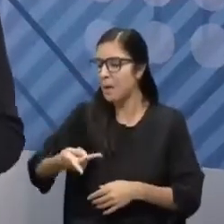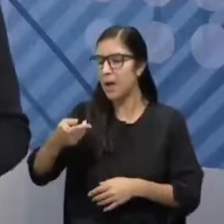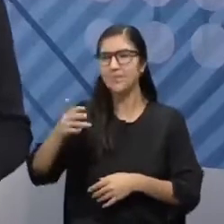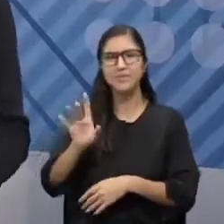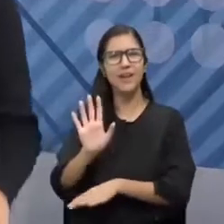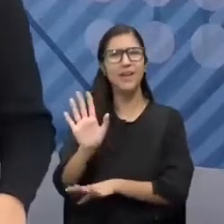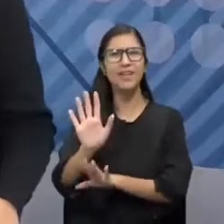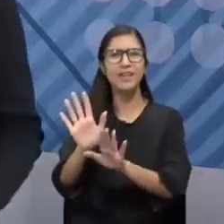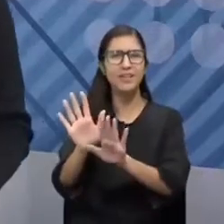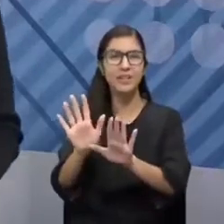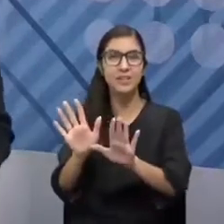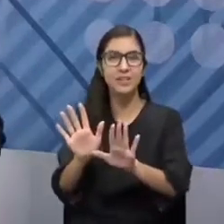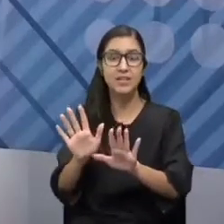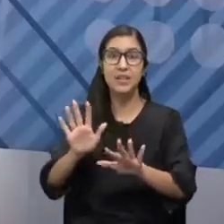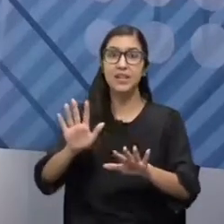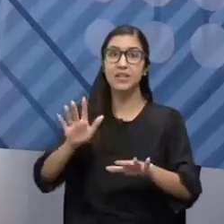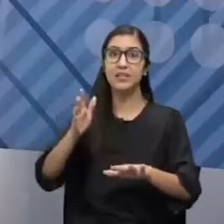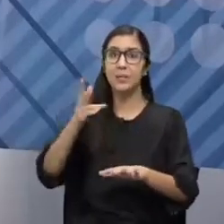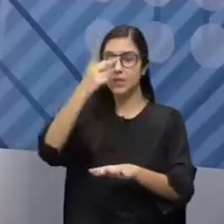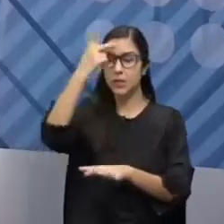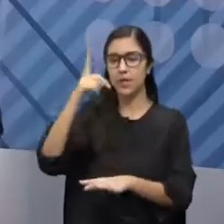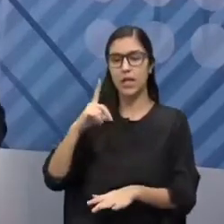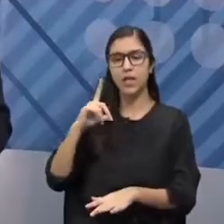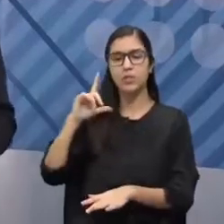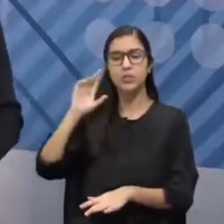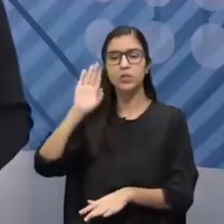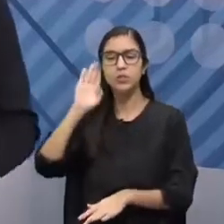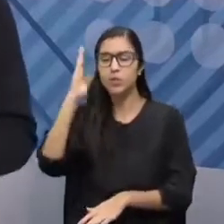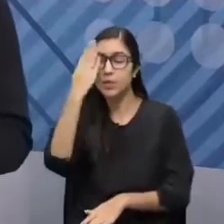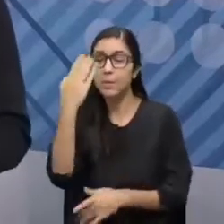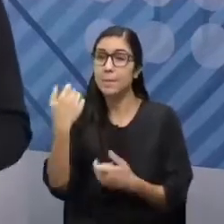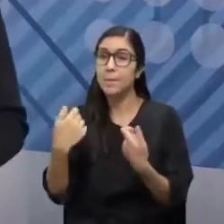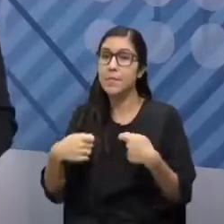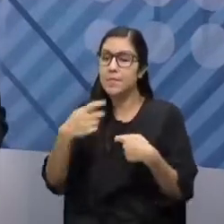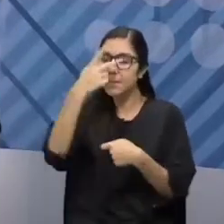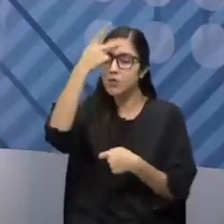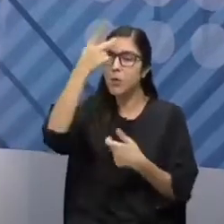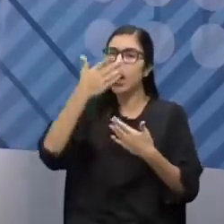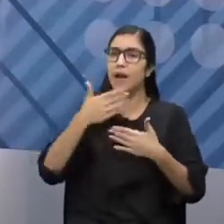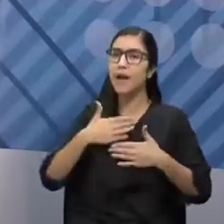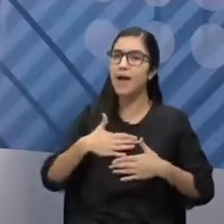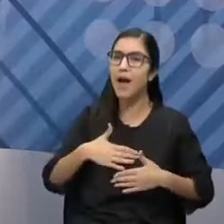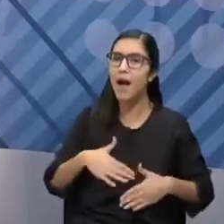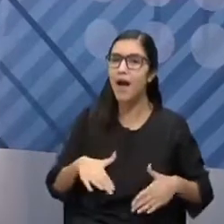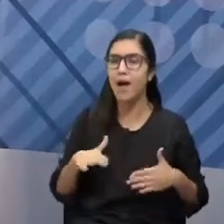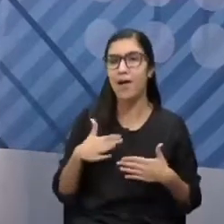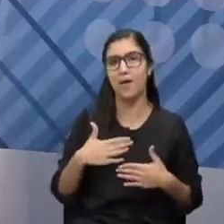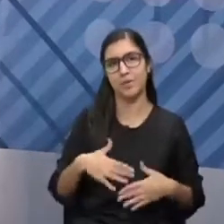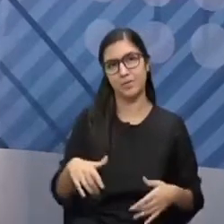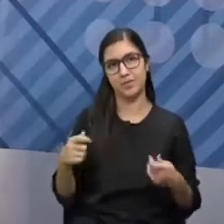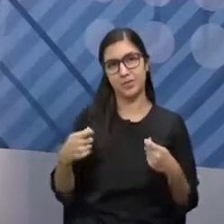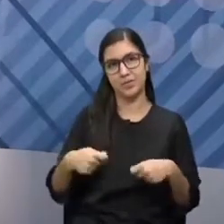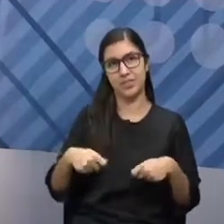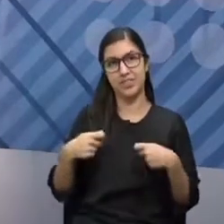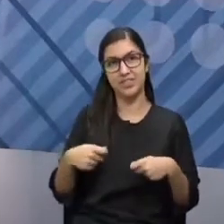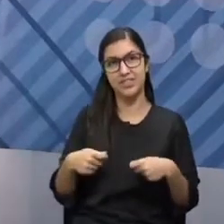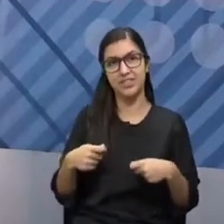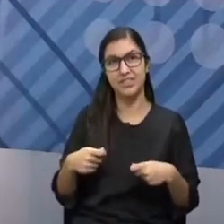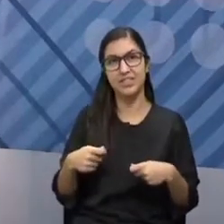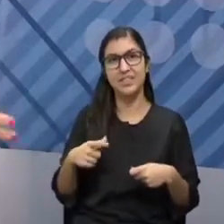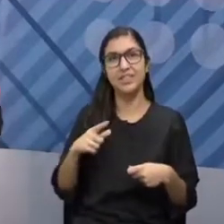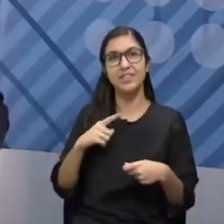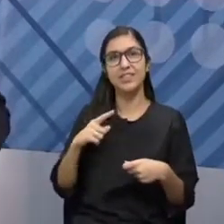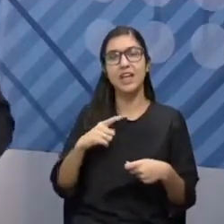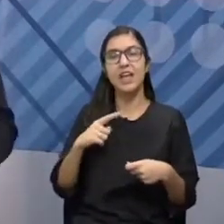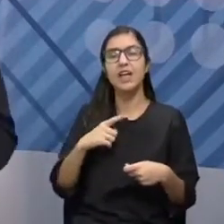criança. Pessoas que trabalham com surdo e cegueira têm que ser pessoas calmas, tranquilas, de preferência com um